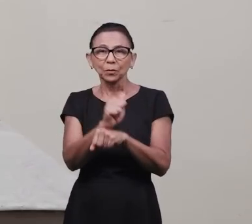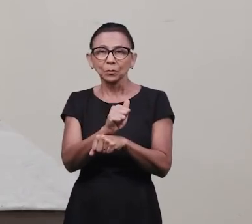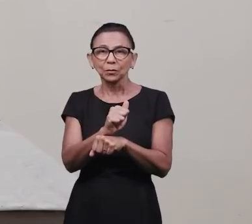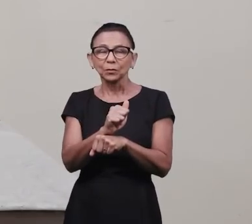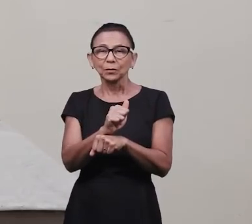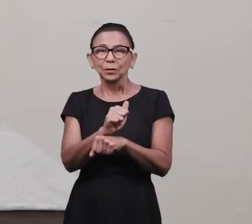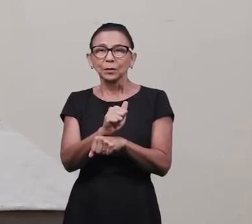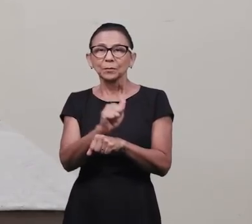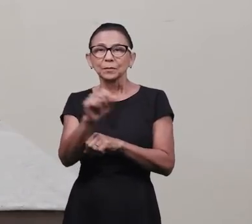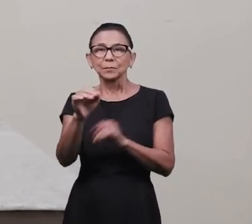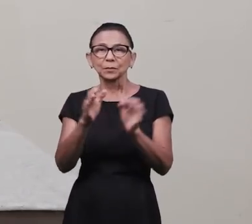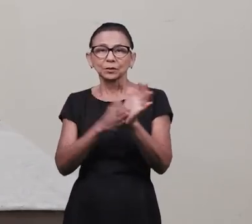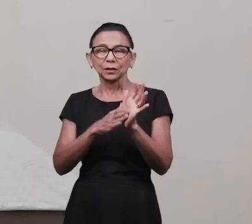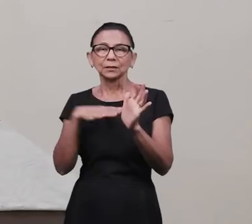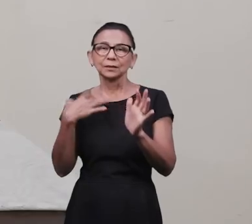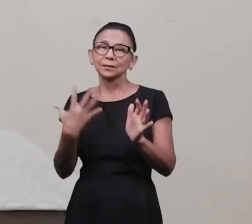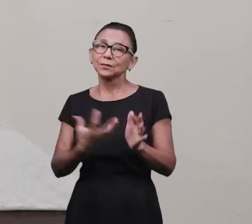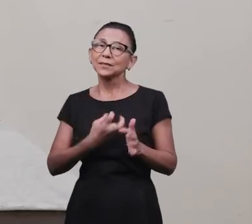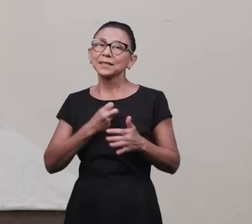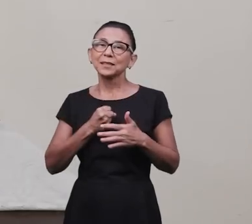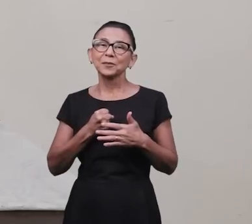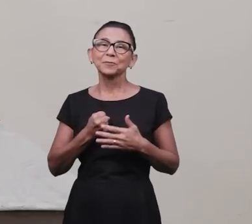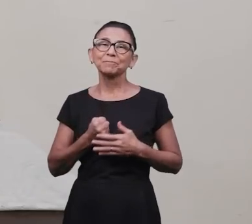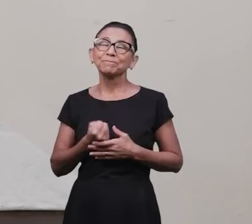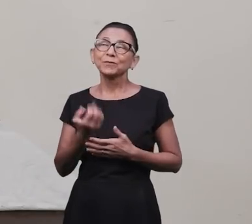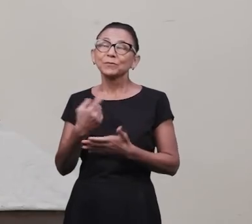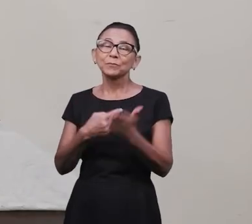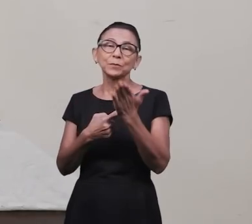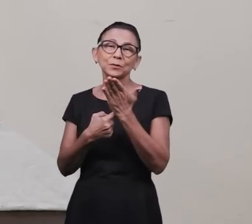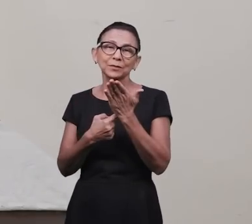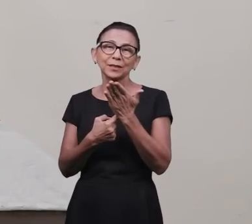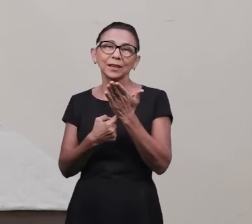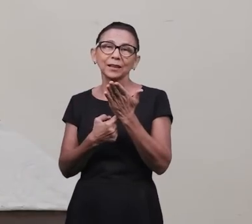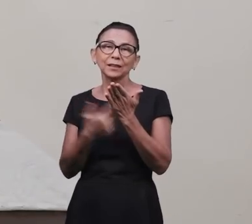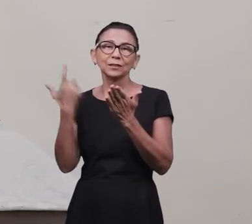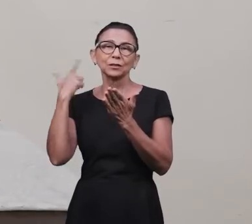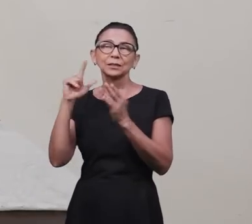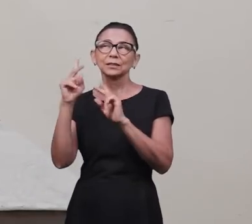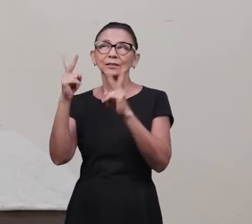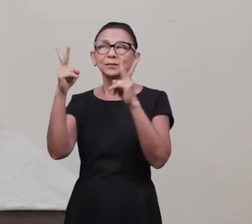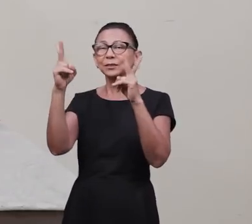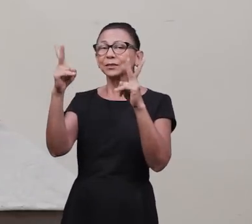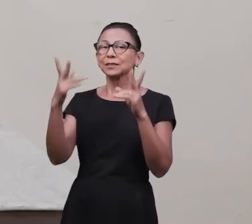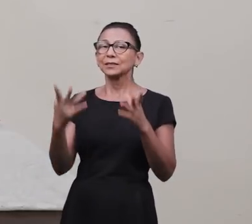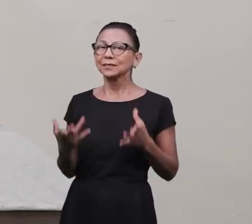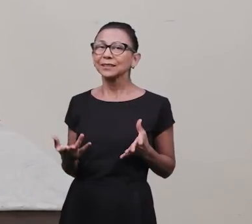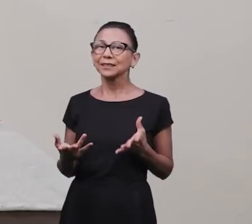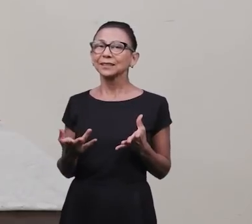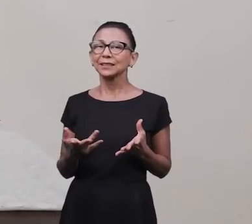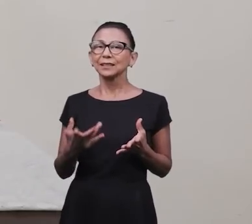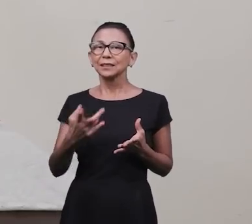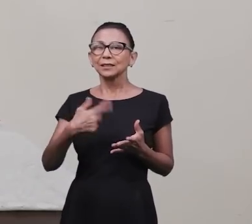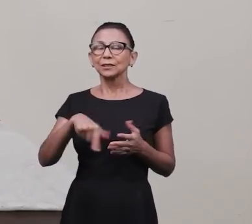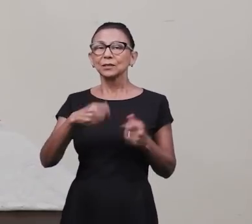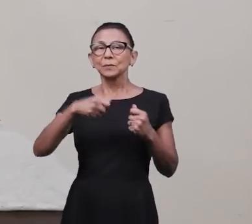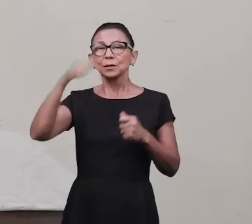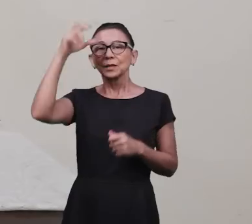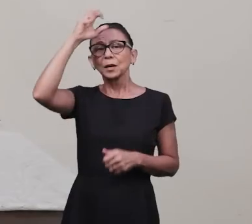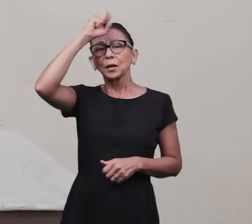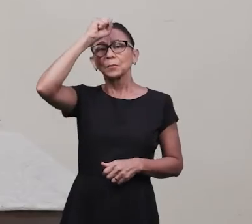deste cuidado, alcançar a vitória. Temos que usar os recursos certos. Temos aprendido, né, do